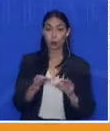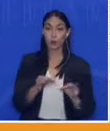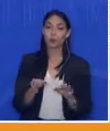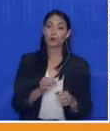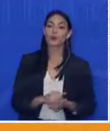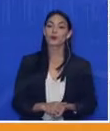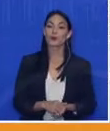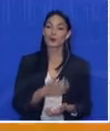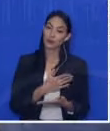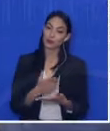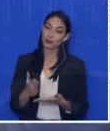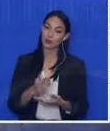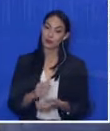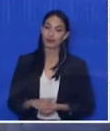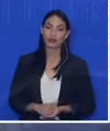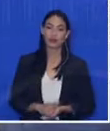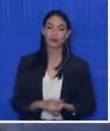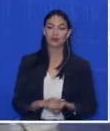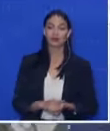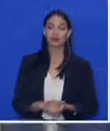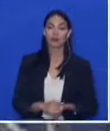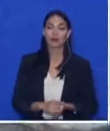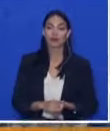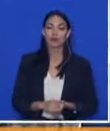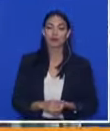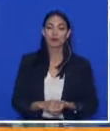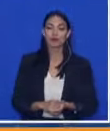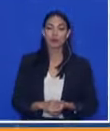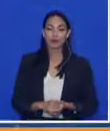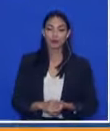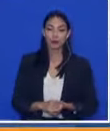posicionadas, valendo!